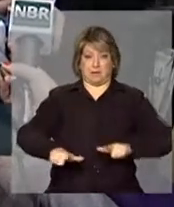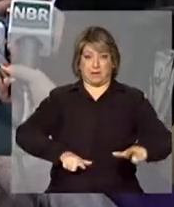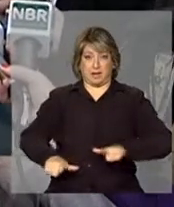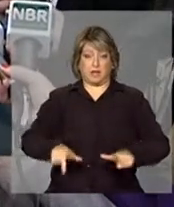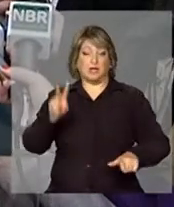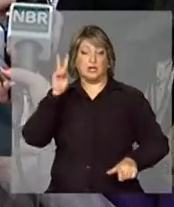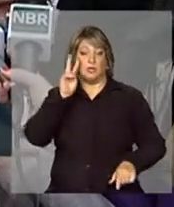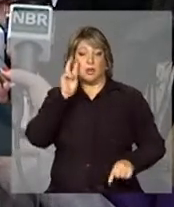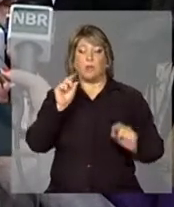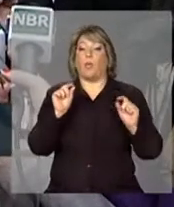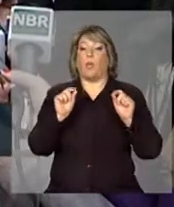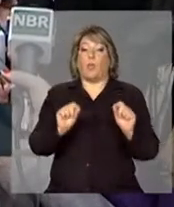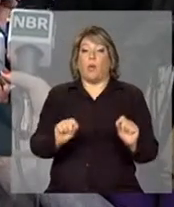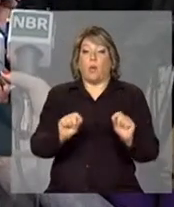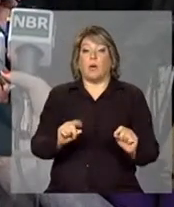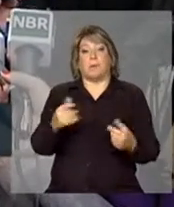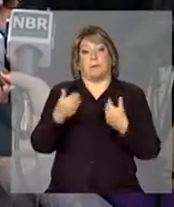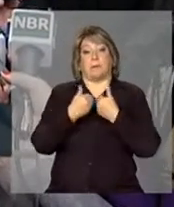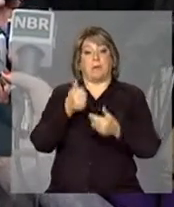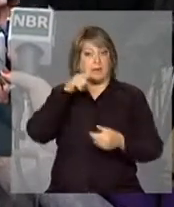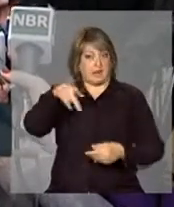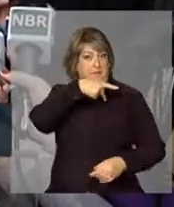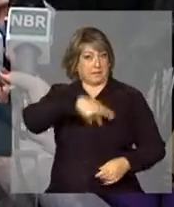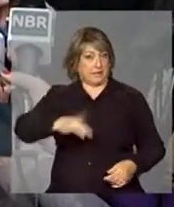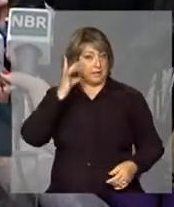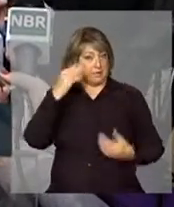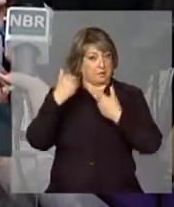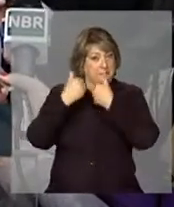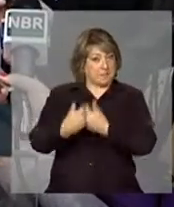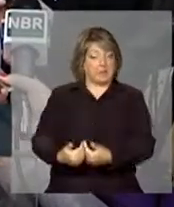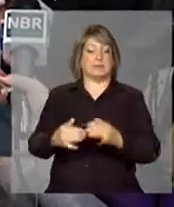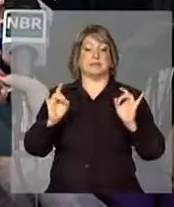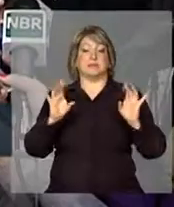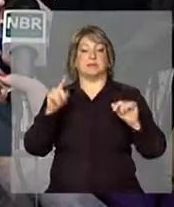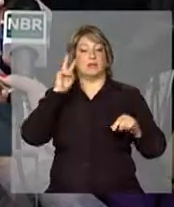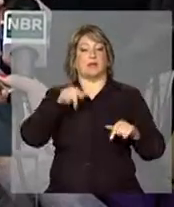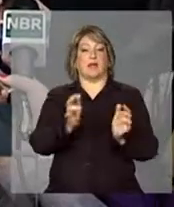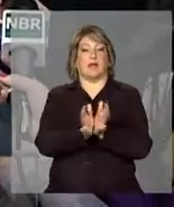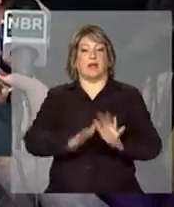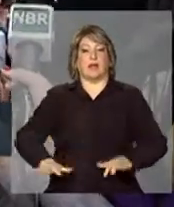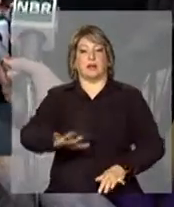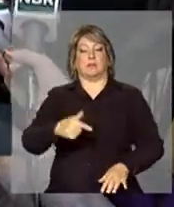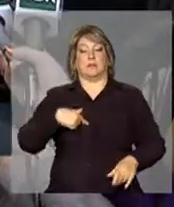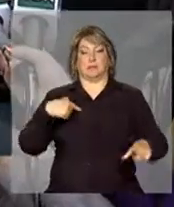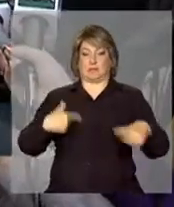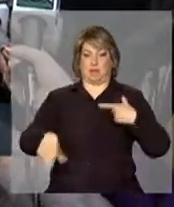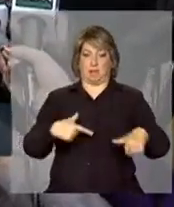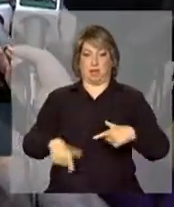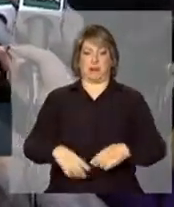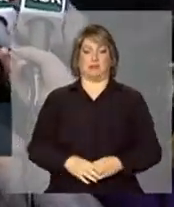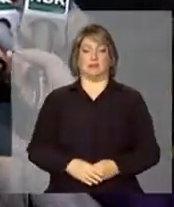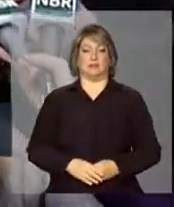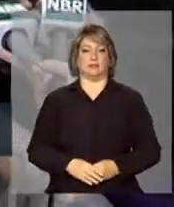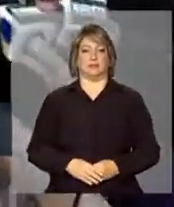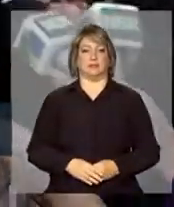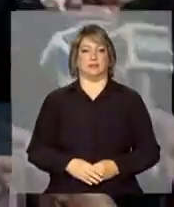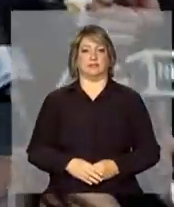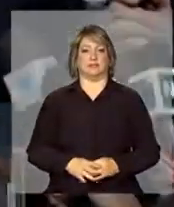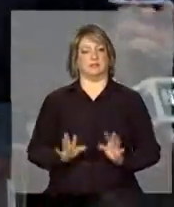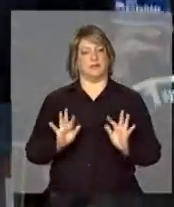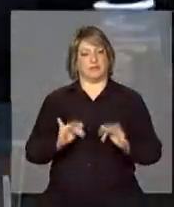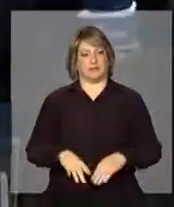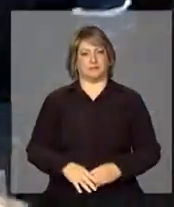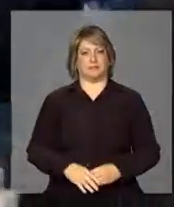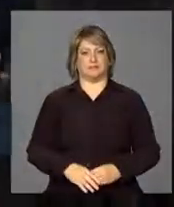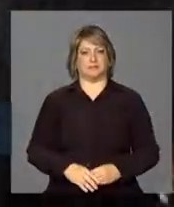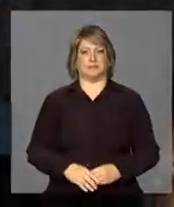me será pedido pela presidente, especialmente no âmbito da minha atribuição. Obrigado, ministro. Obrigado, obrigado a